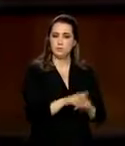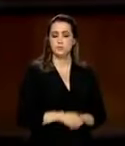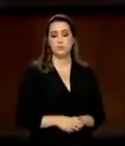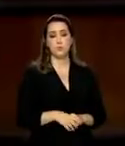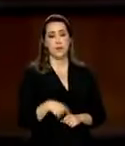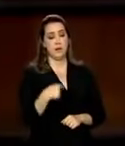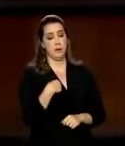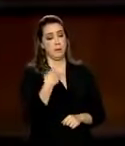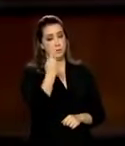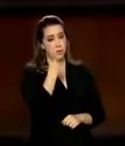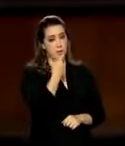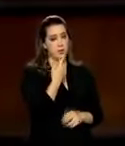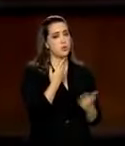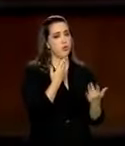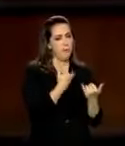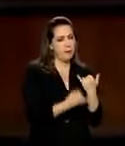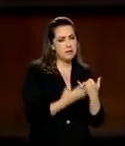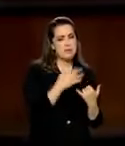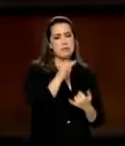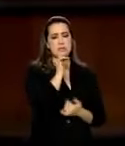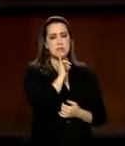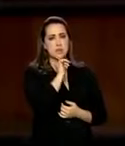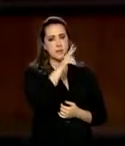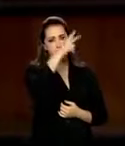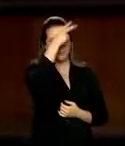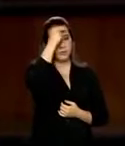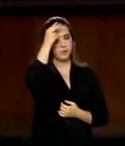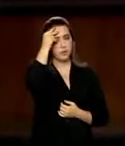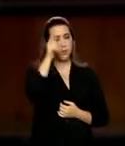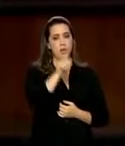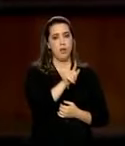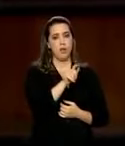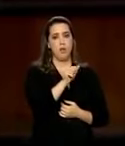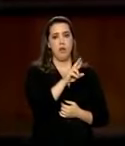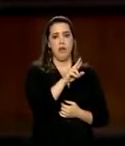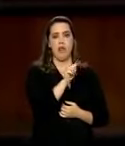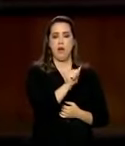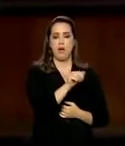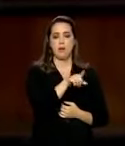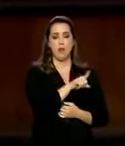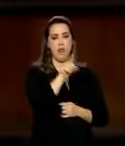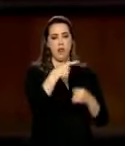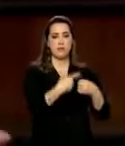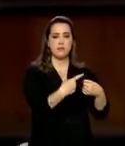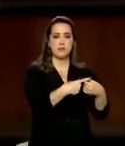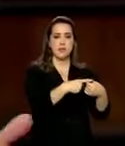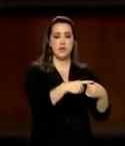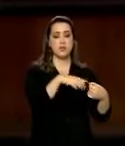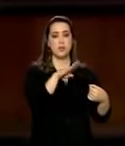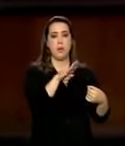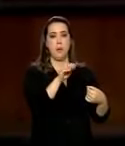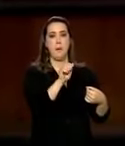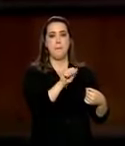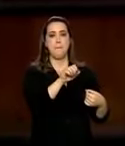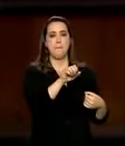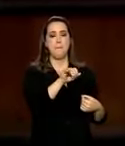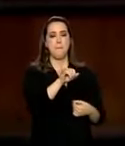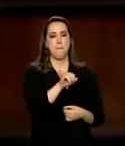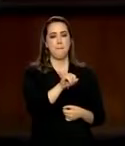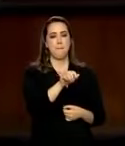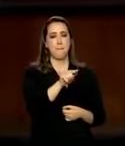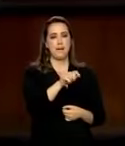muito parecida à do prefeito Lara, de Bagé, que praticamente não fechou o seu município